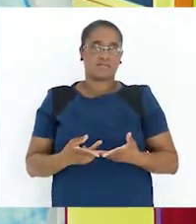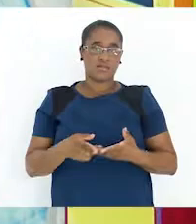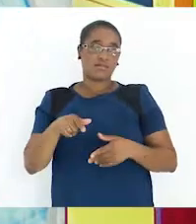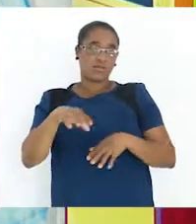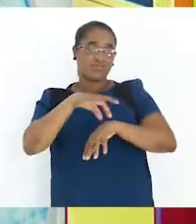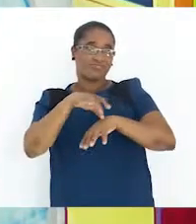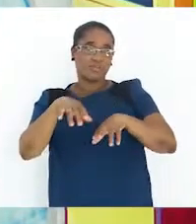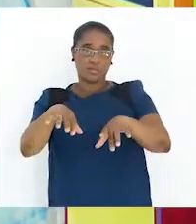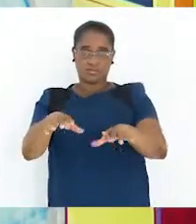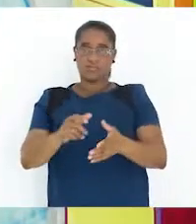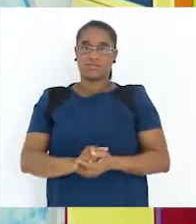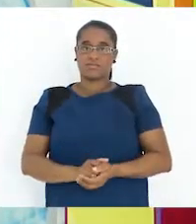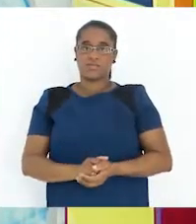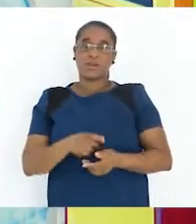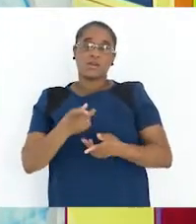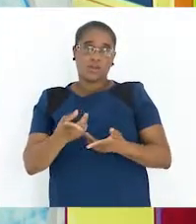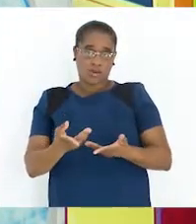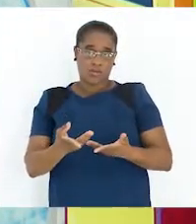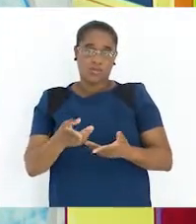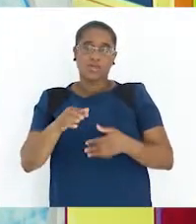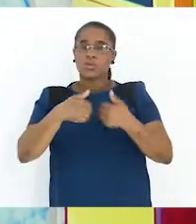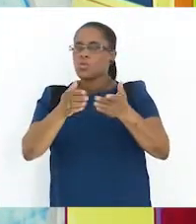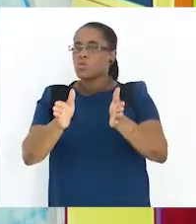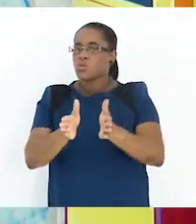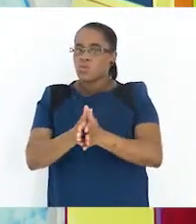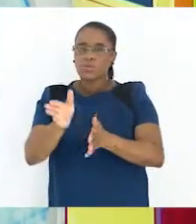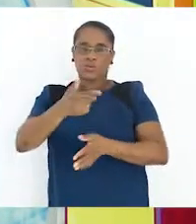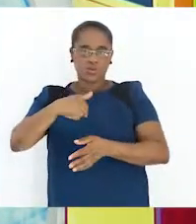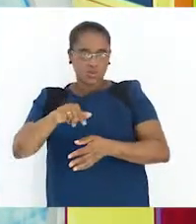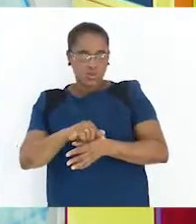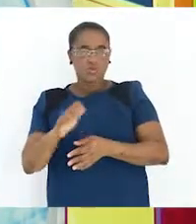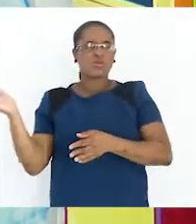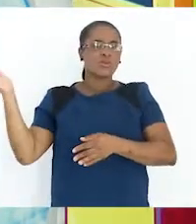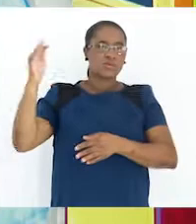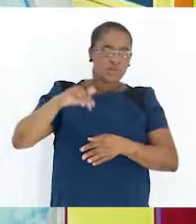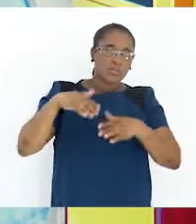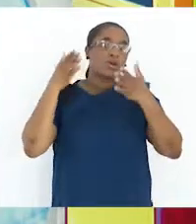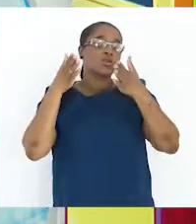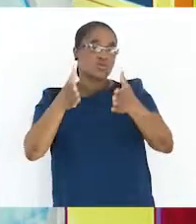pandemia. Por isso, todos nós somos chamados a colaborar.